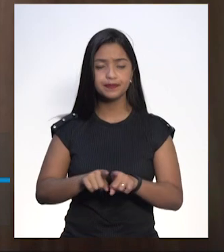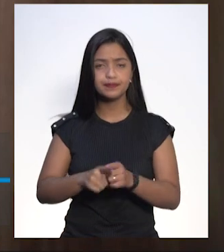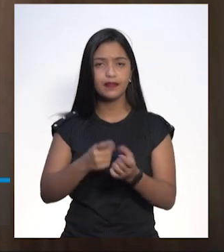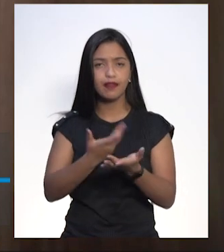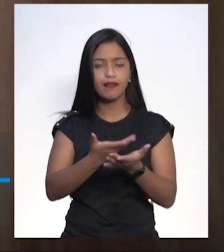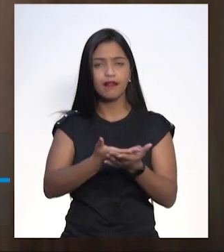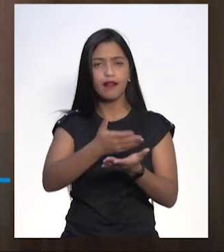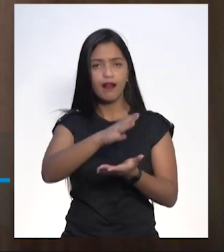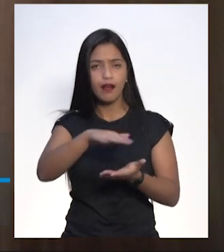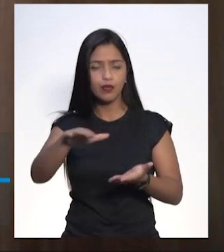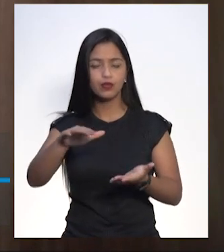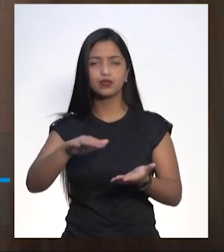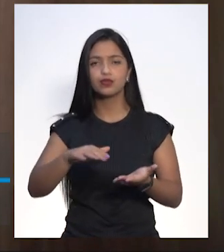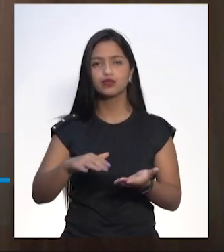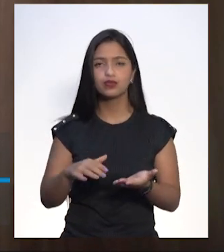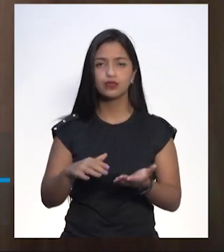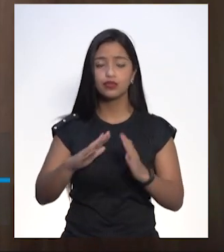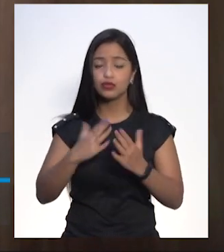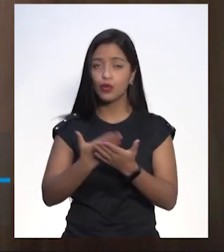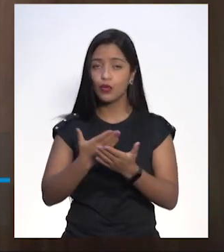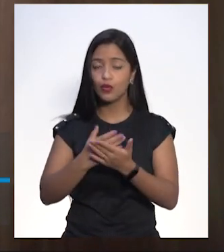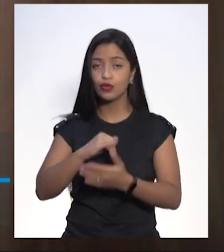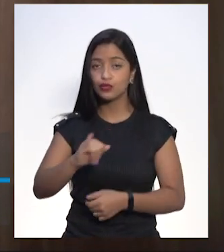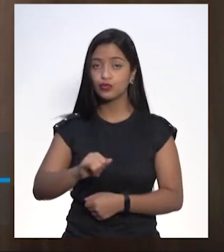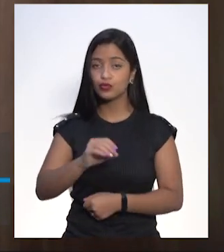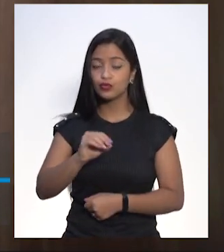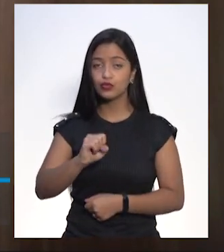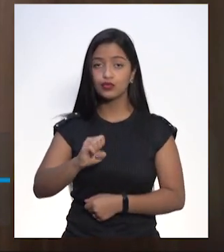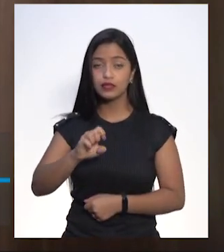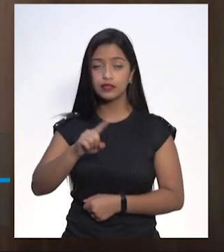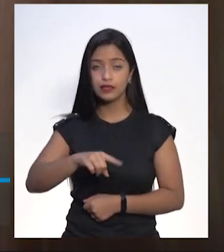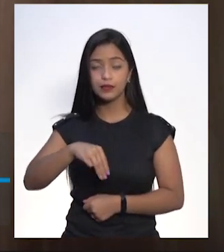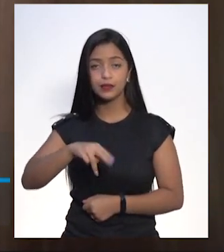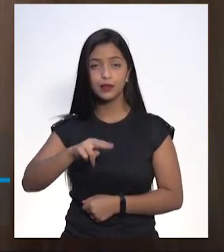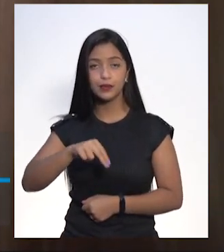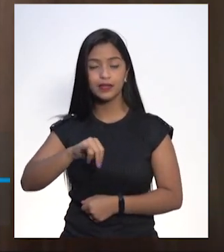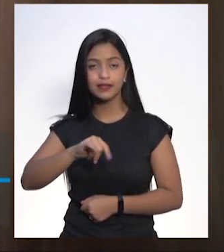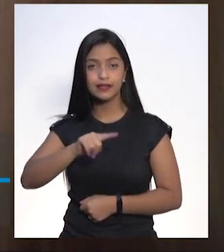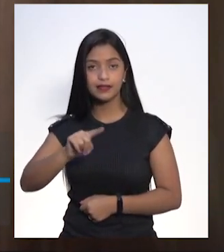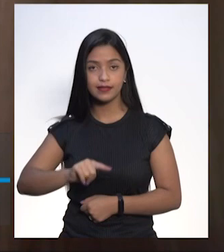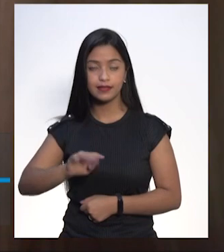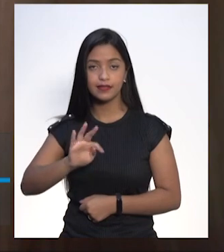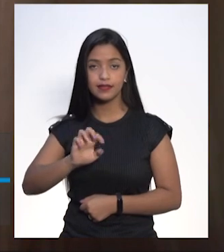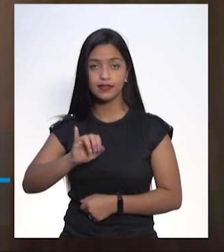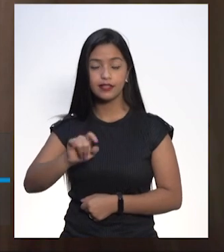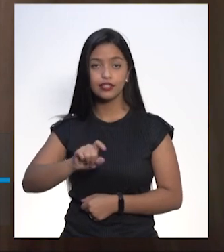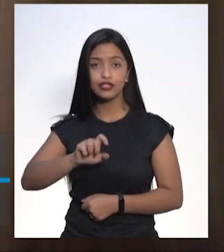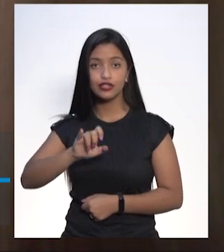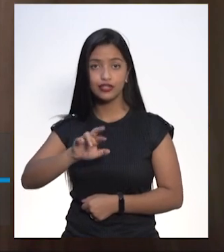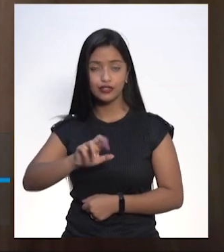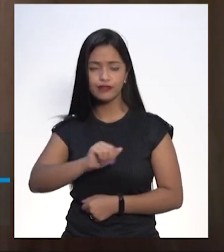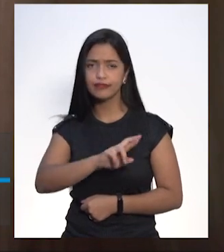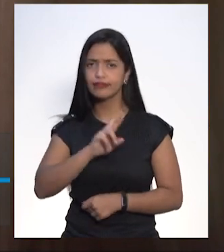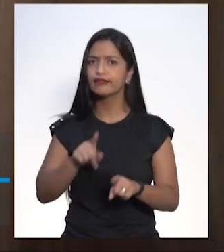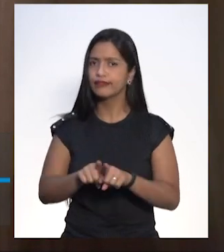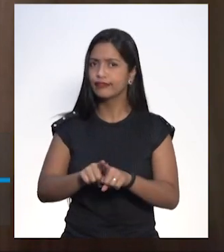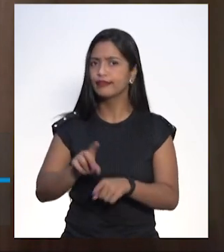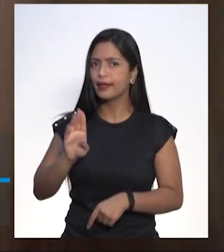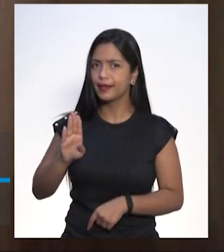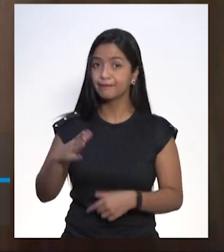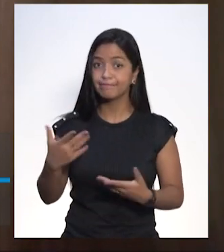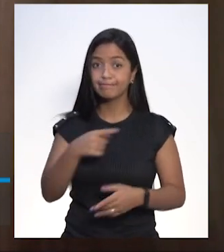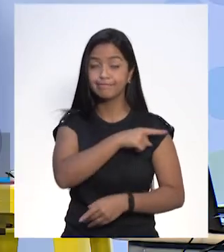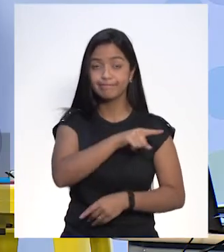da Escola José Muniz Teixeira também é a B. Então, eles estão aí entre A, B, D, e agora?